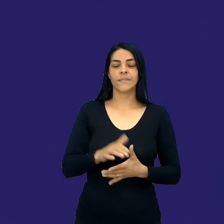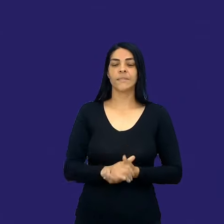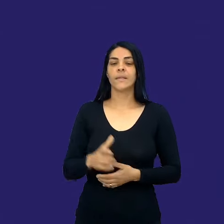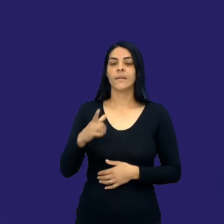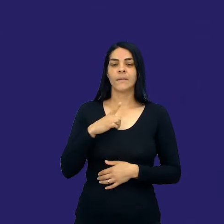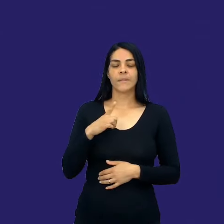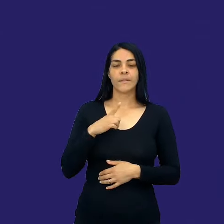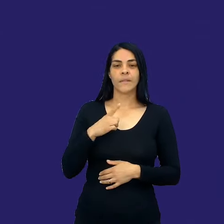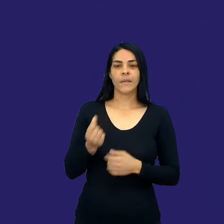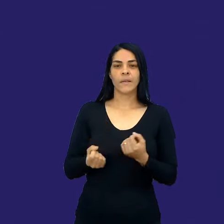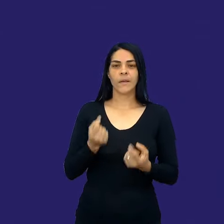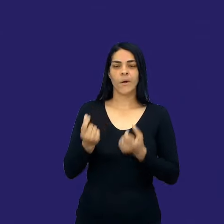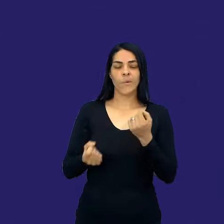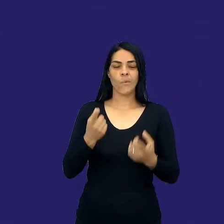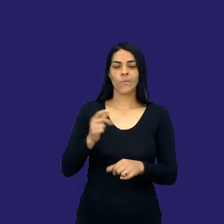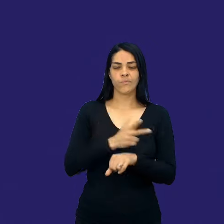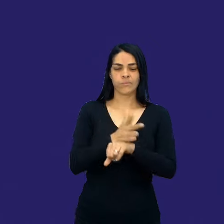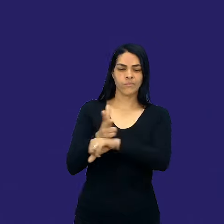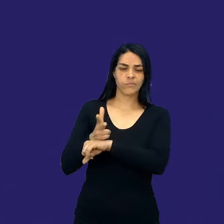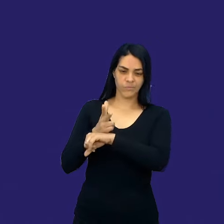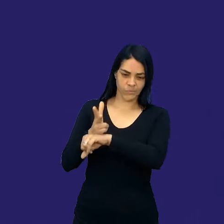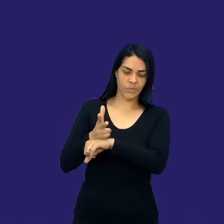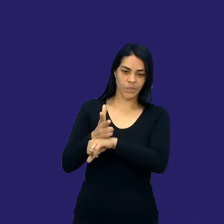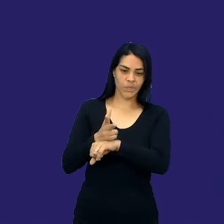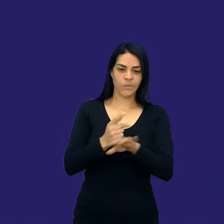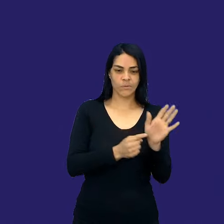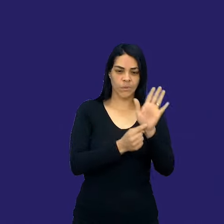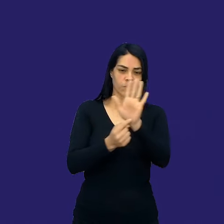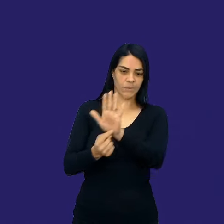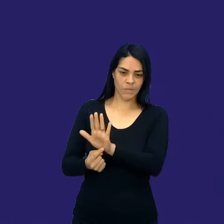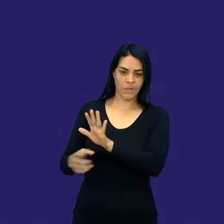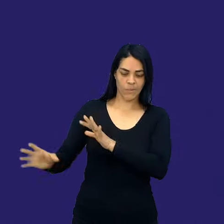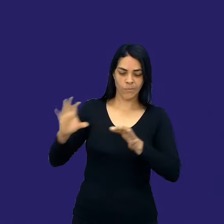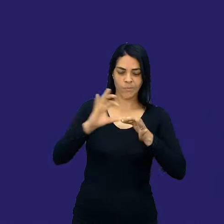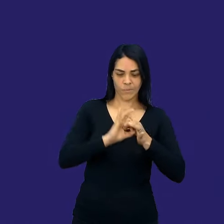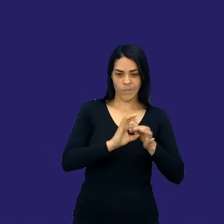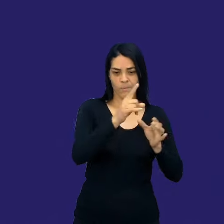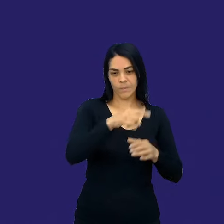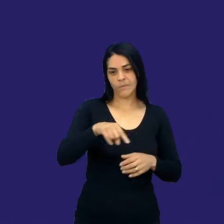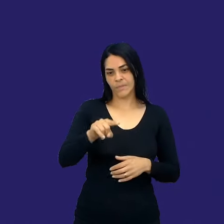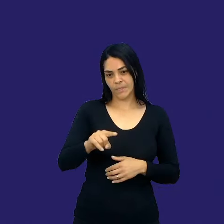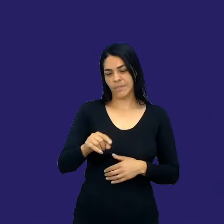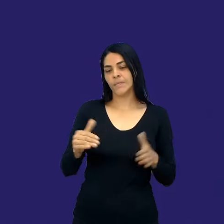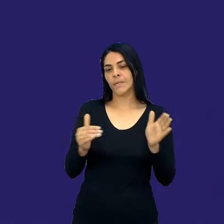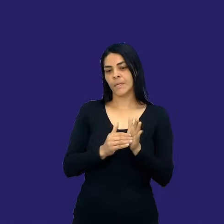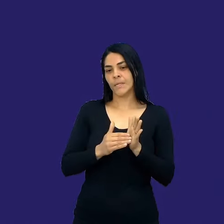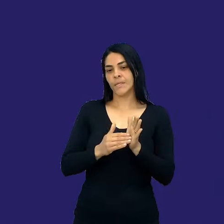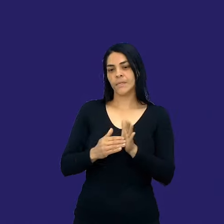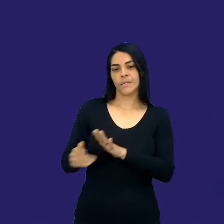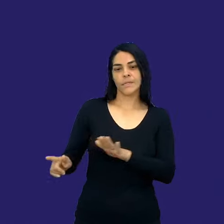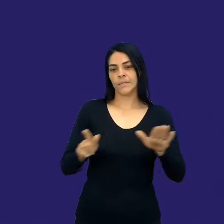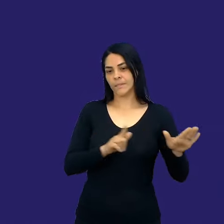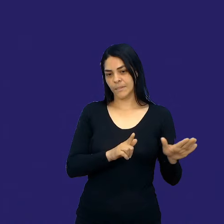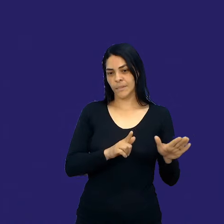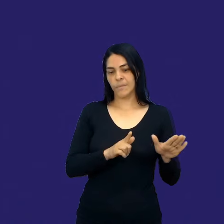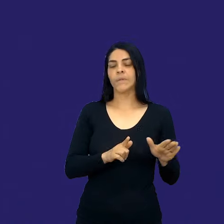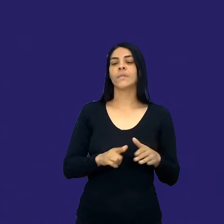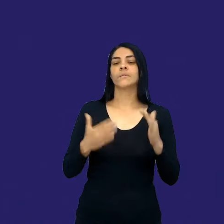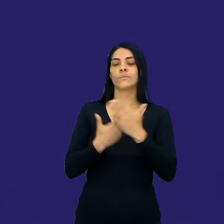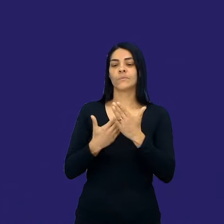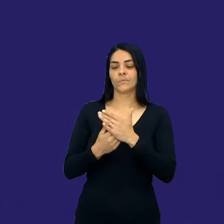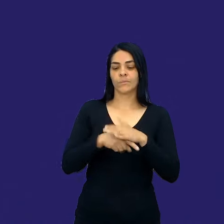alguns vídeos que serão veiculados para vocês, até a semana de estudos intensivos também.